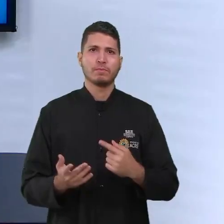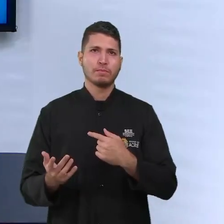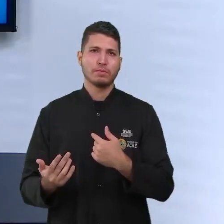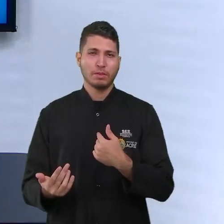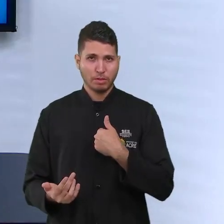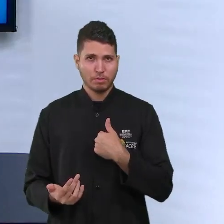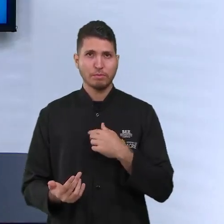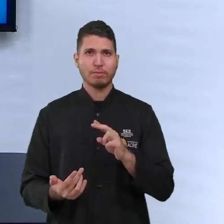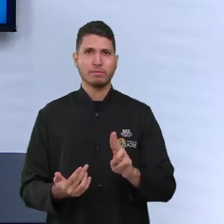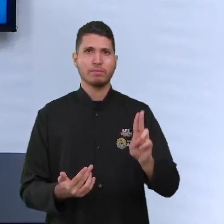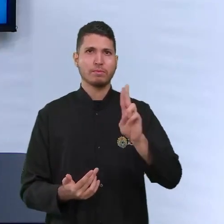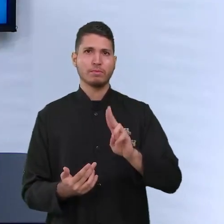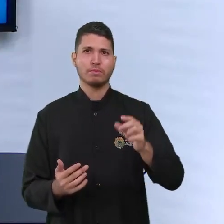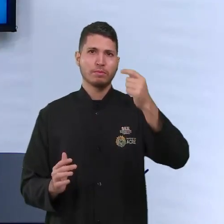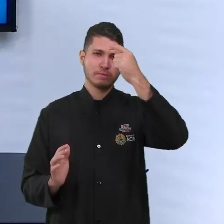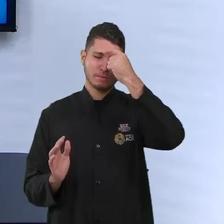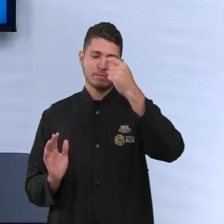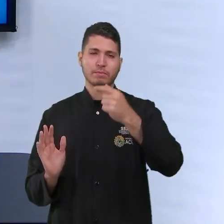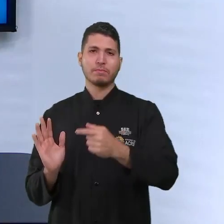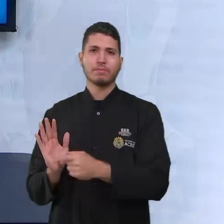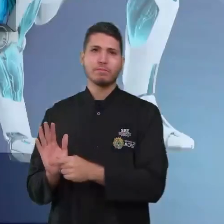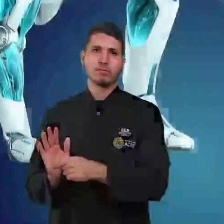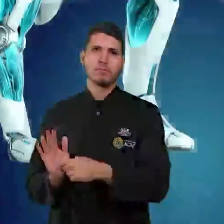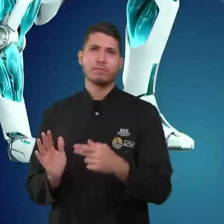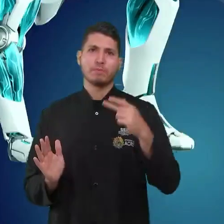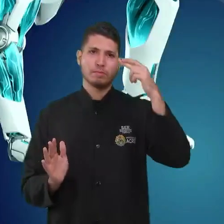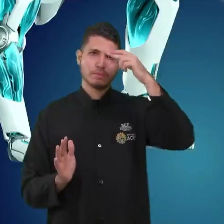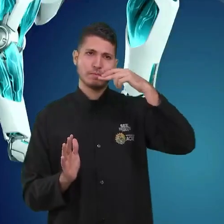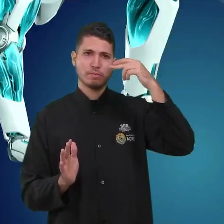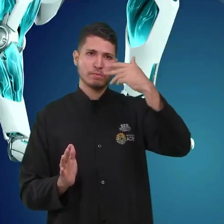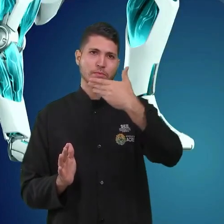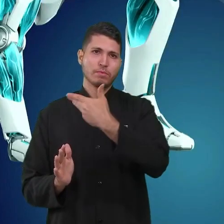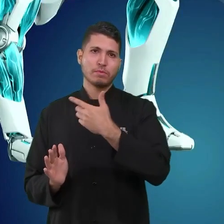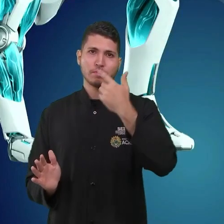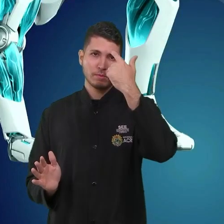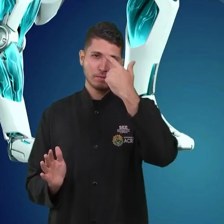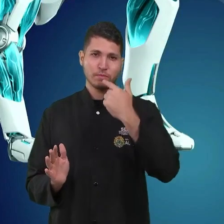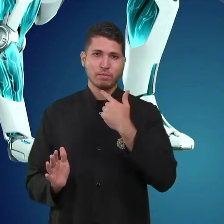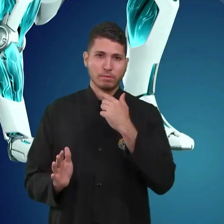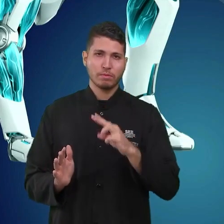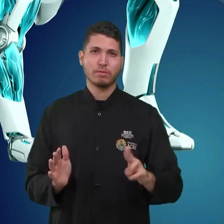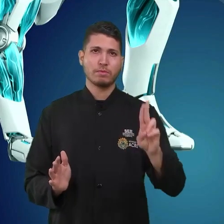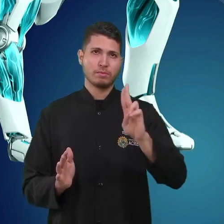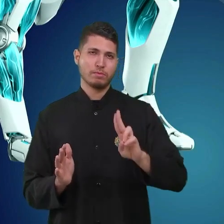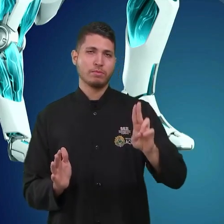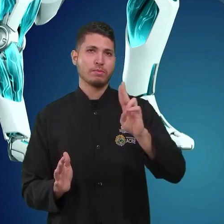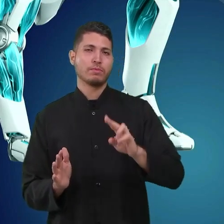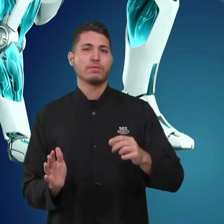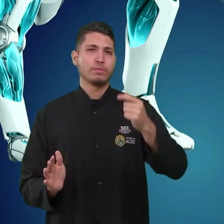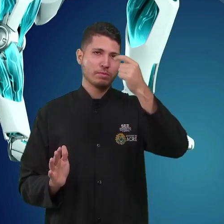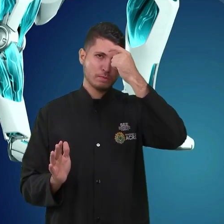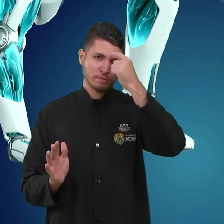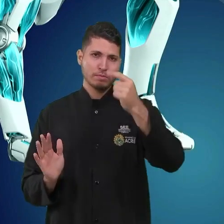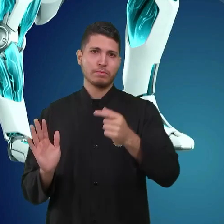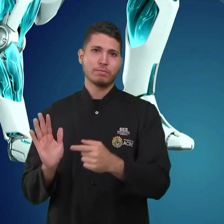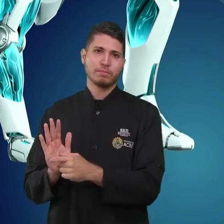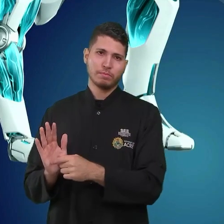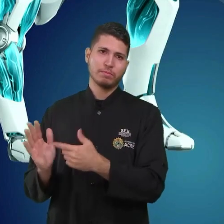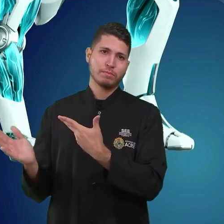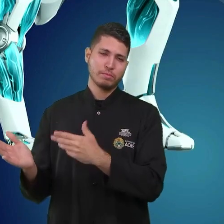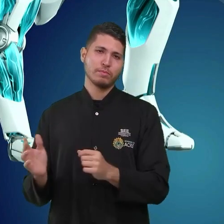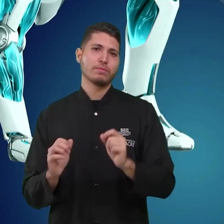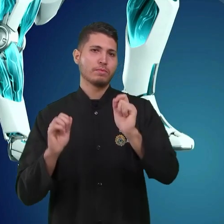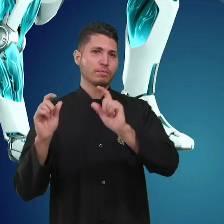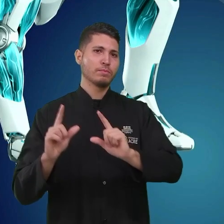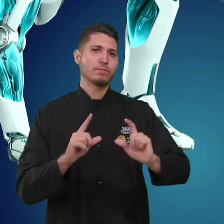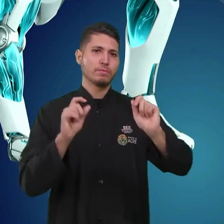artificial, representada por um robô. Eu quero que vocês observem a imagem. E aqui, pessoal, diz respeito justamente a